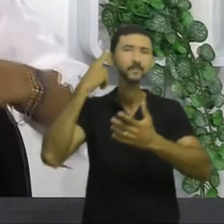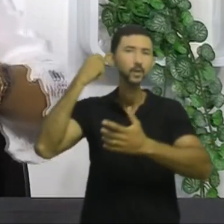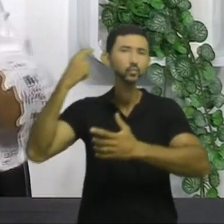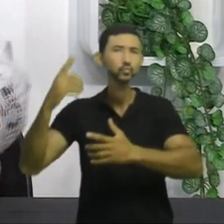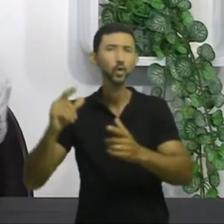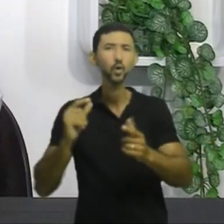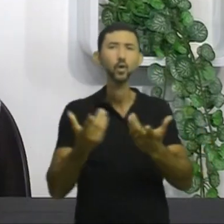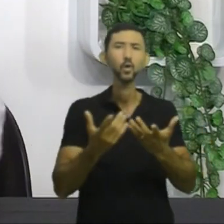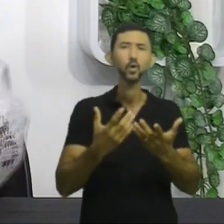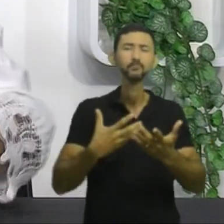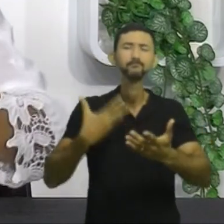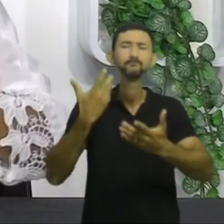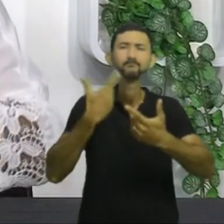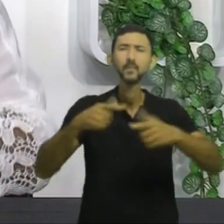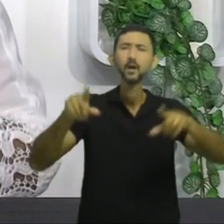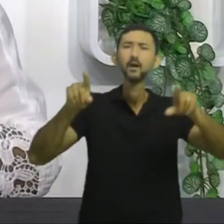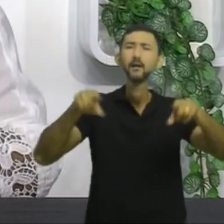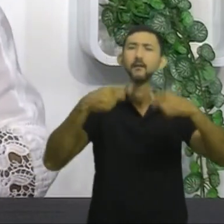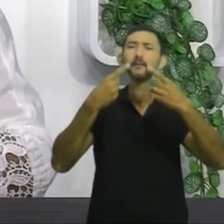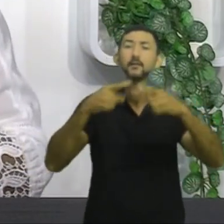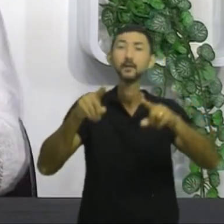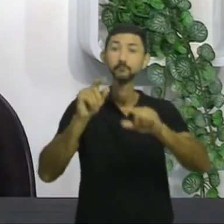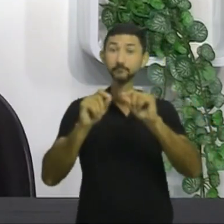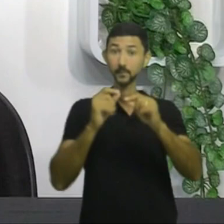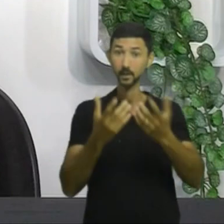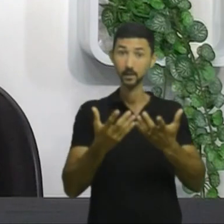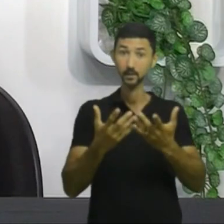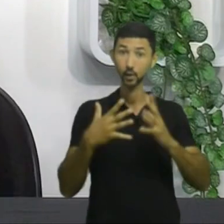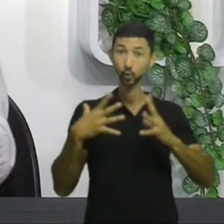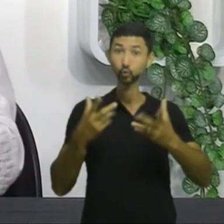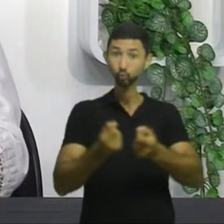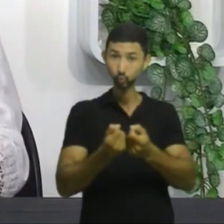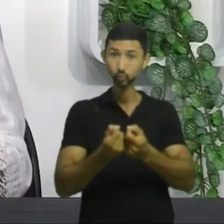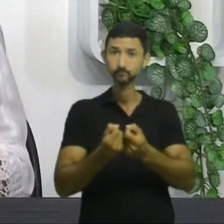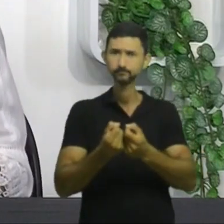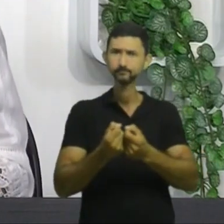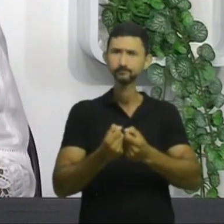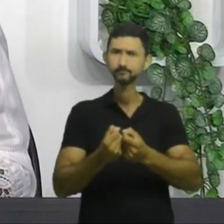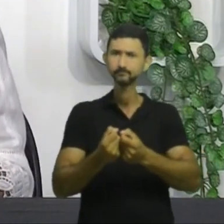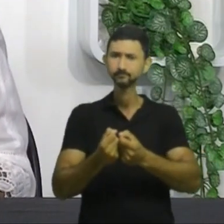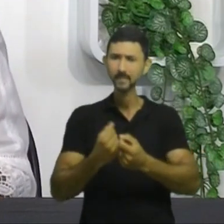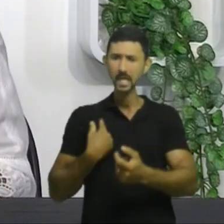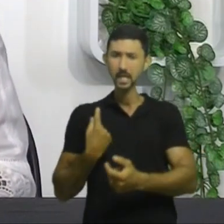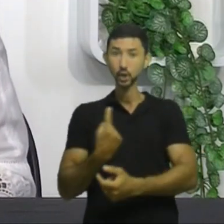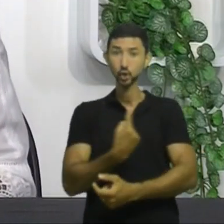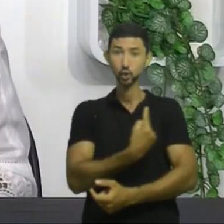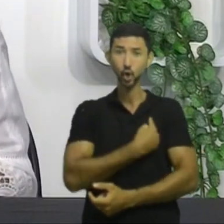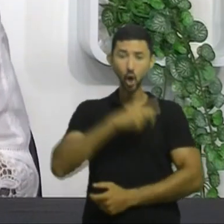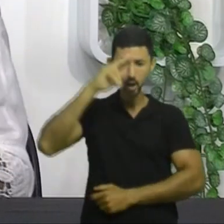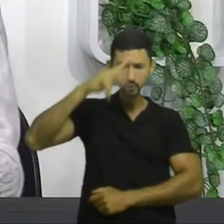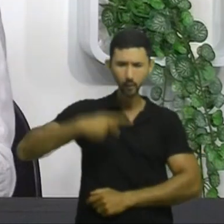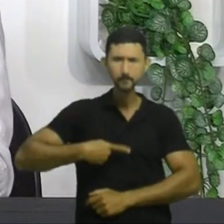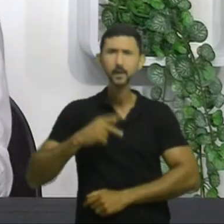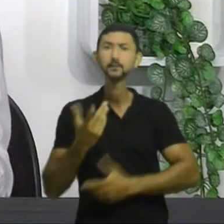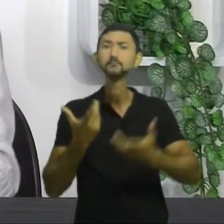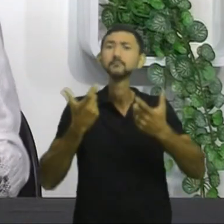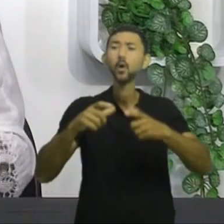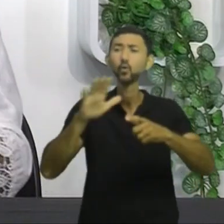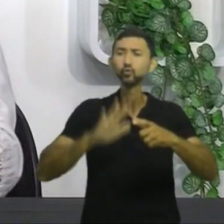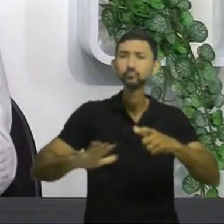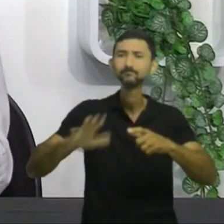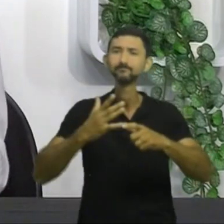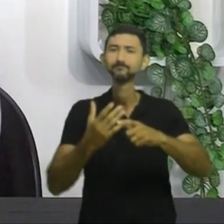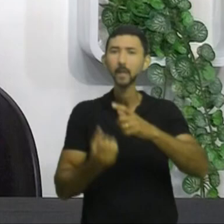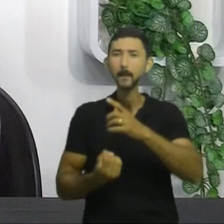sonoros, melódicos. Todos esses existem, mas e nós? Nós humanos, onde nós estamos